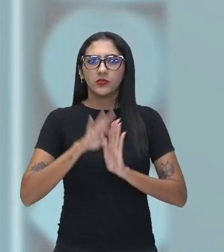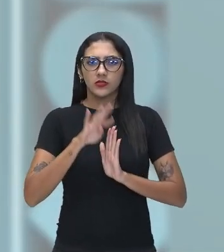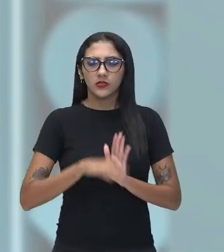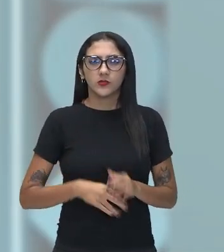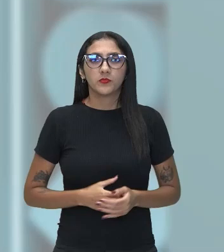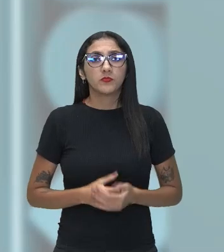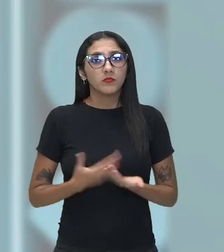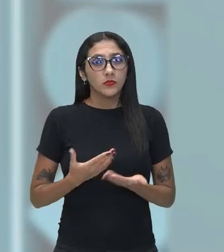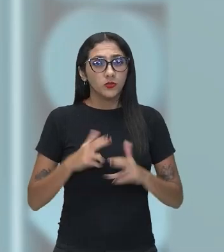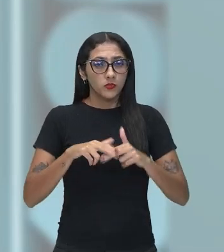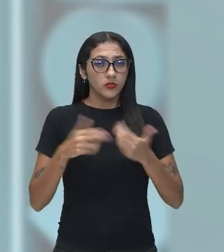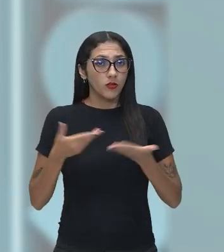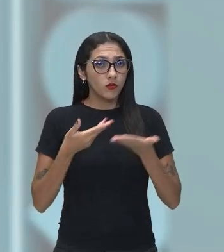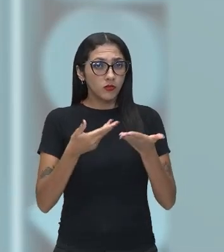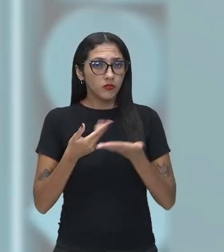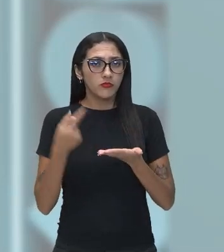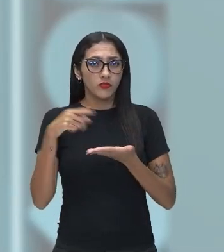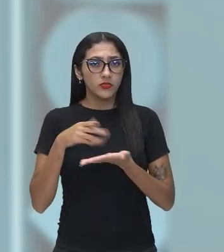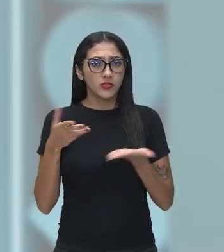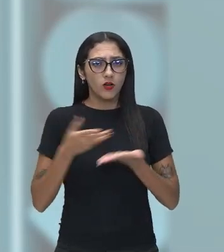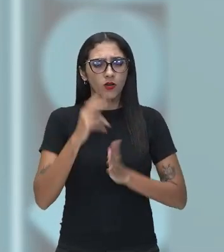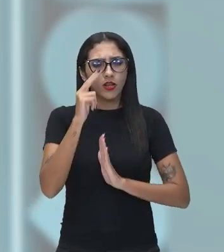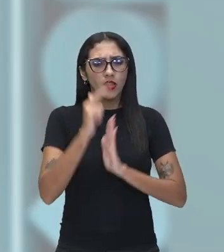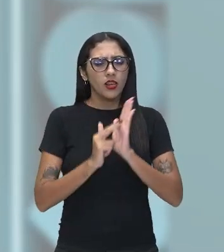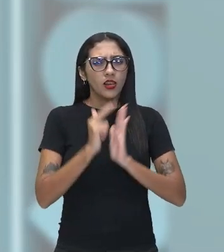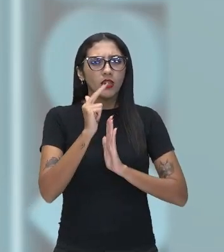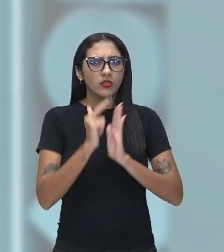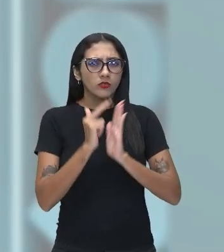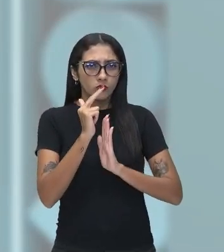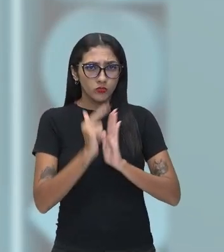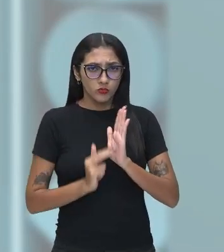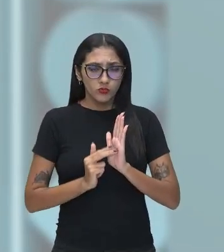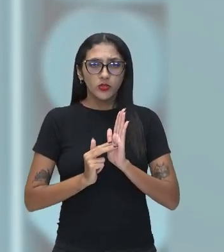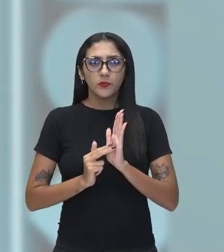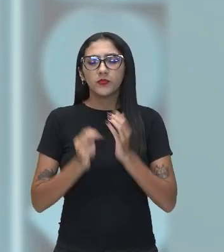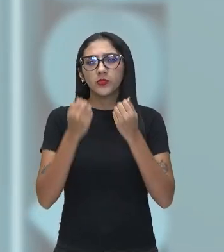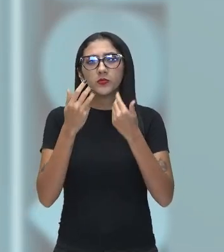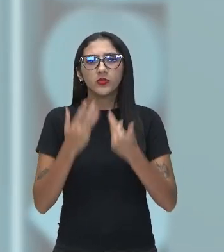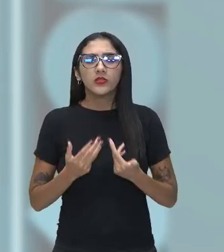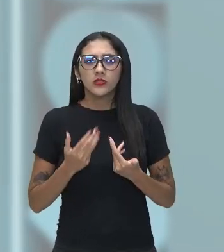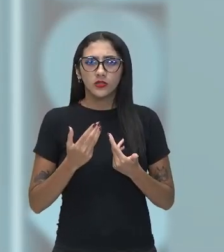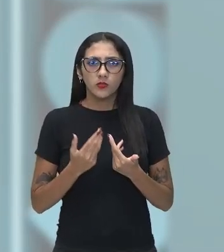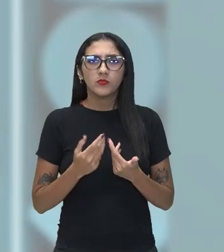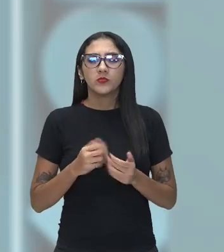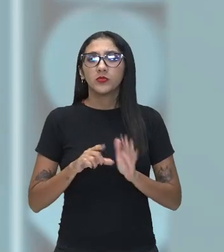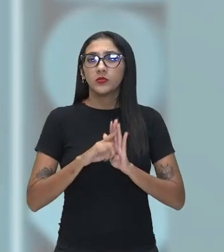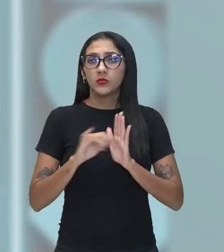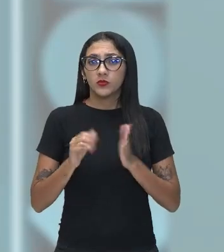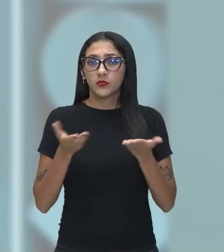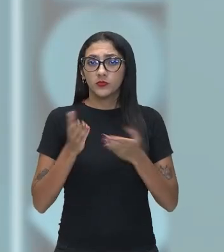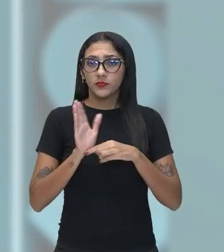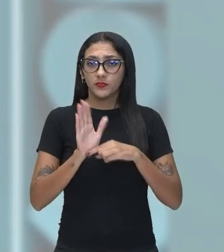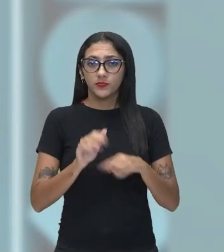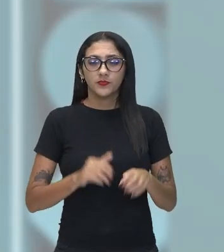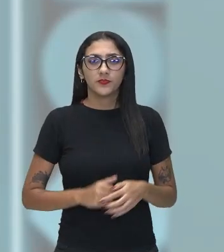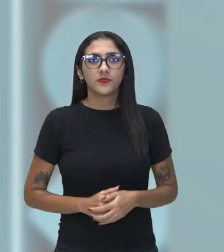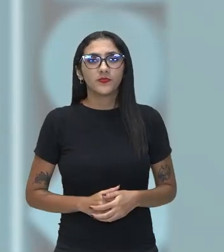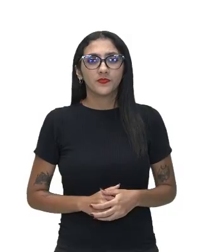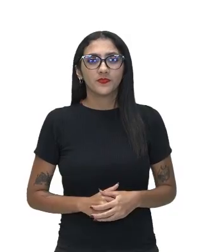isso, eu convido vocês a ouvir a narração deste texto que eu vou apresentar agora para vocês.